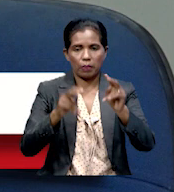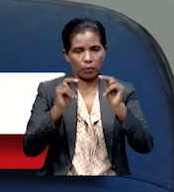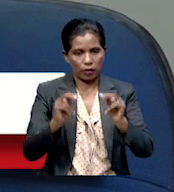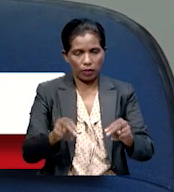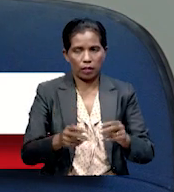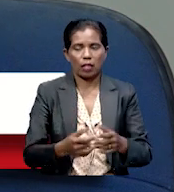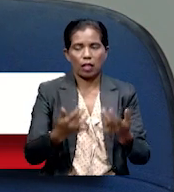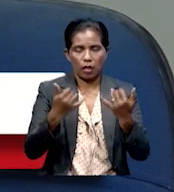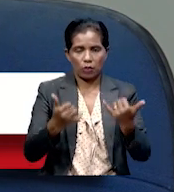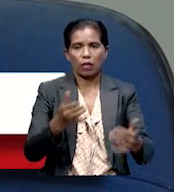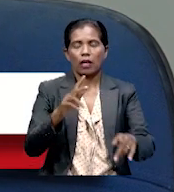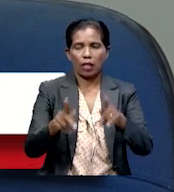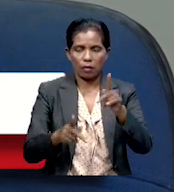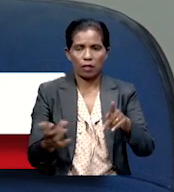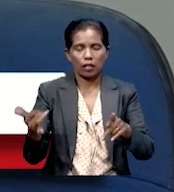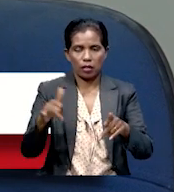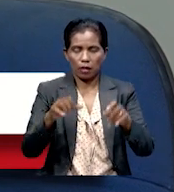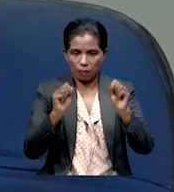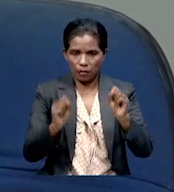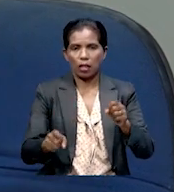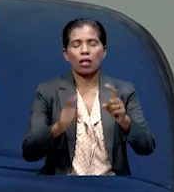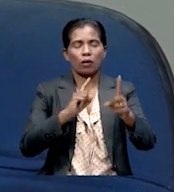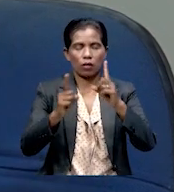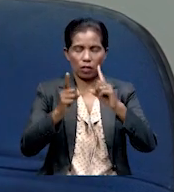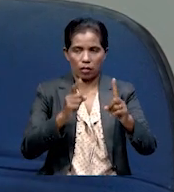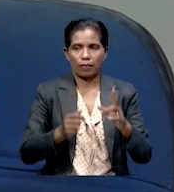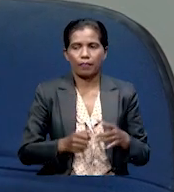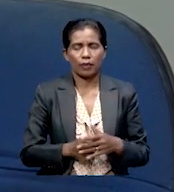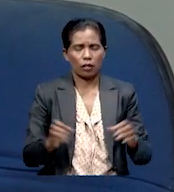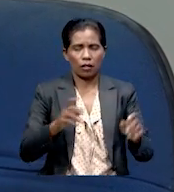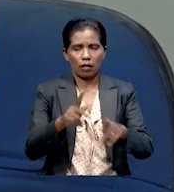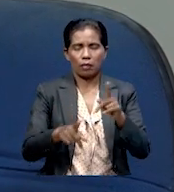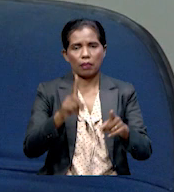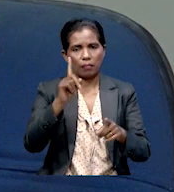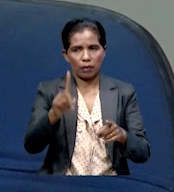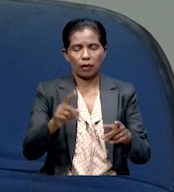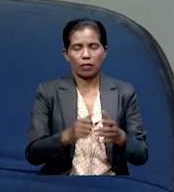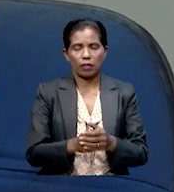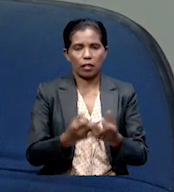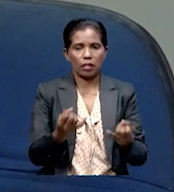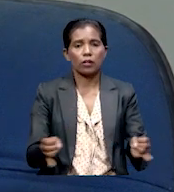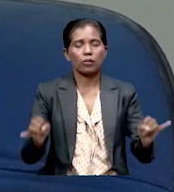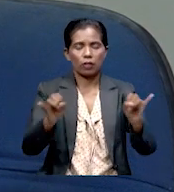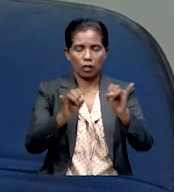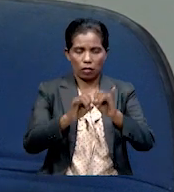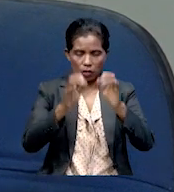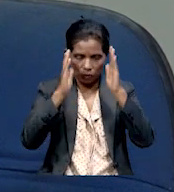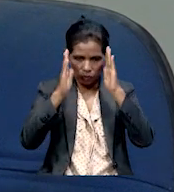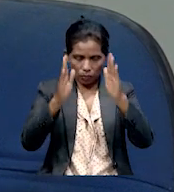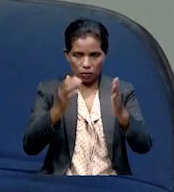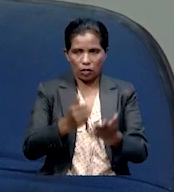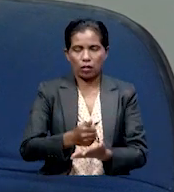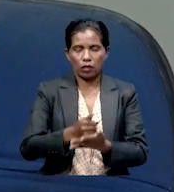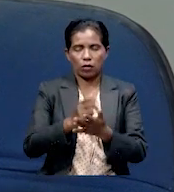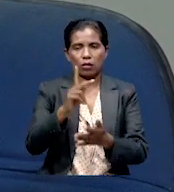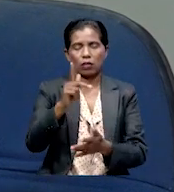Agora, beneficiário sira, bele colia, né? Las beneficiário mesa, instituição sira de meca tau matan, kako